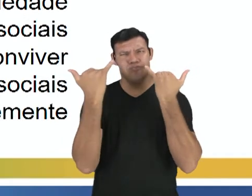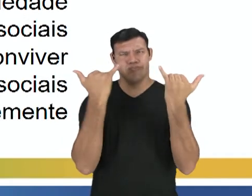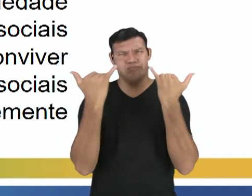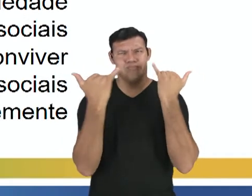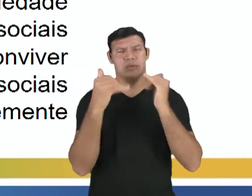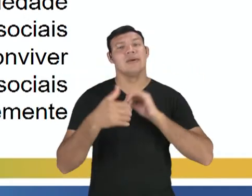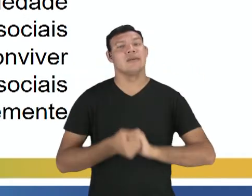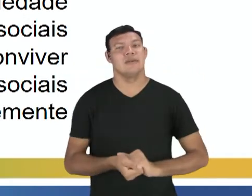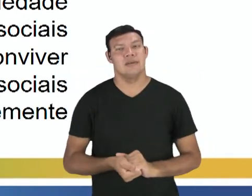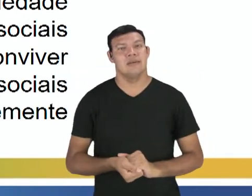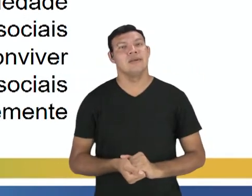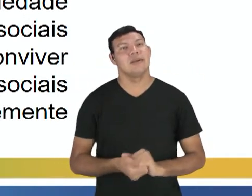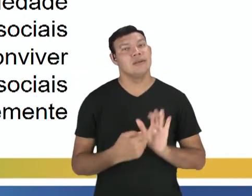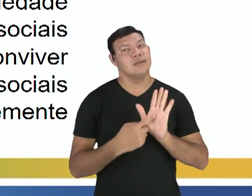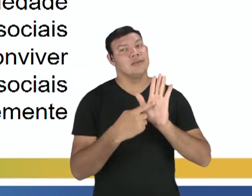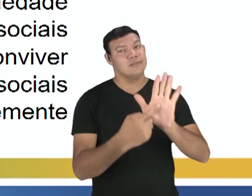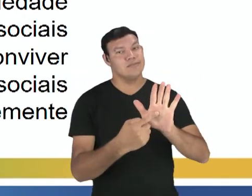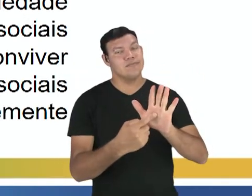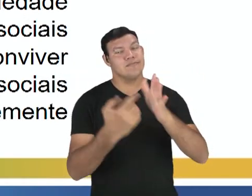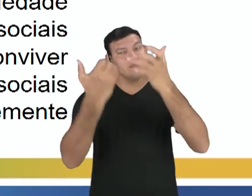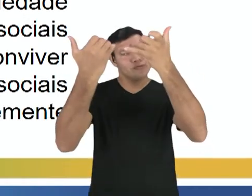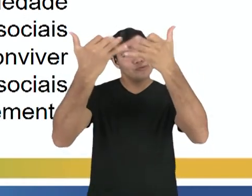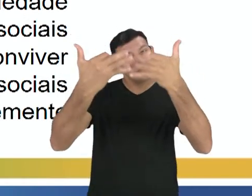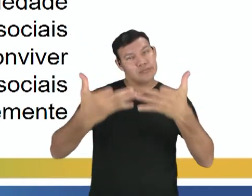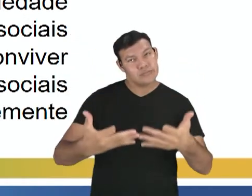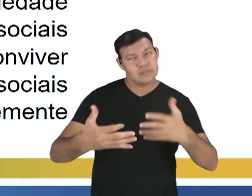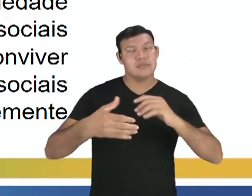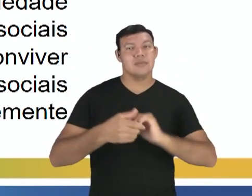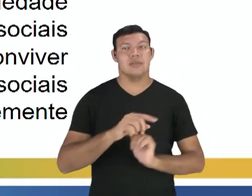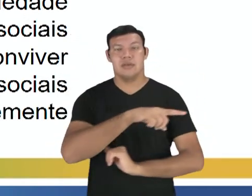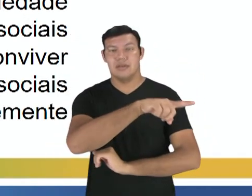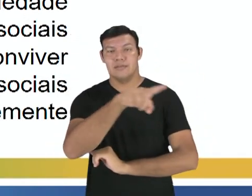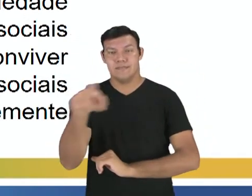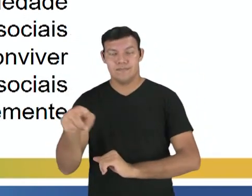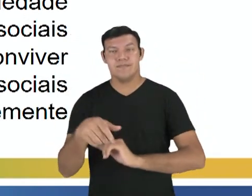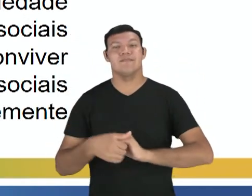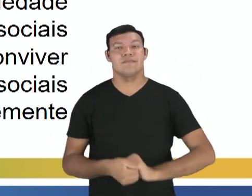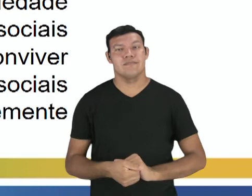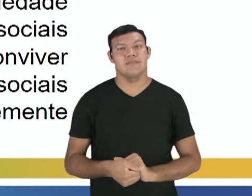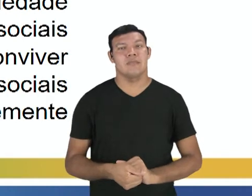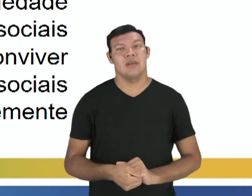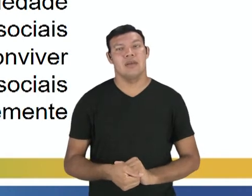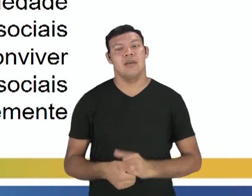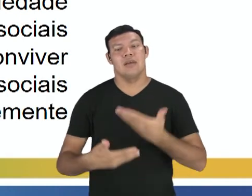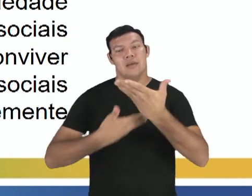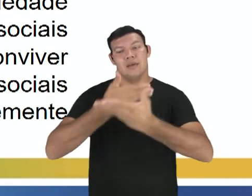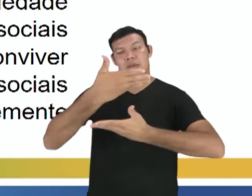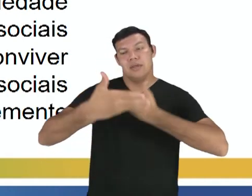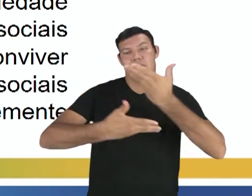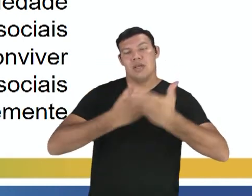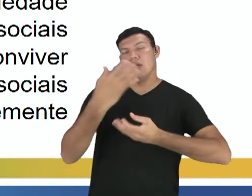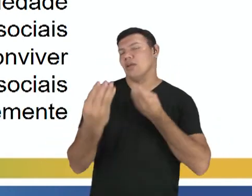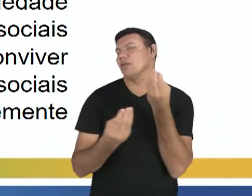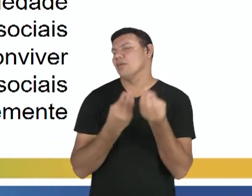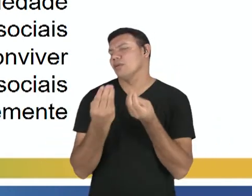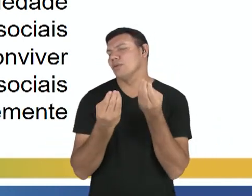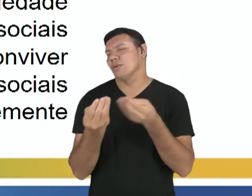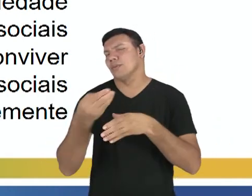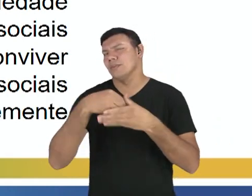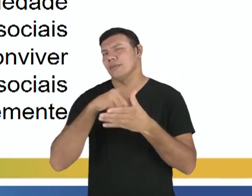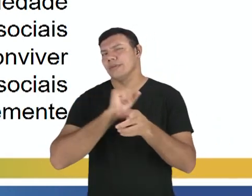Então, ela traz essa explanação para vocês, como estabelecendo as relações sociais dentro da nossa